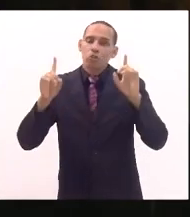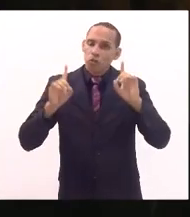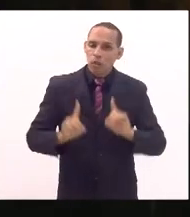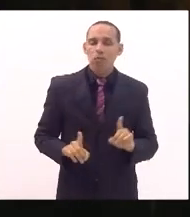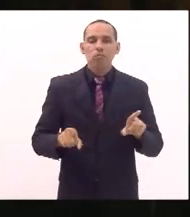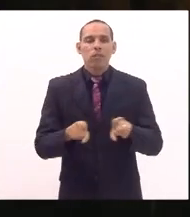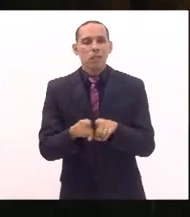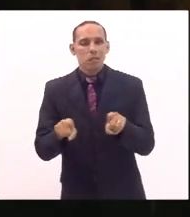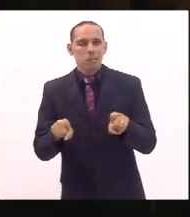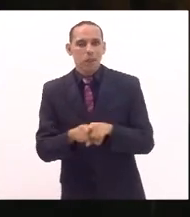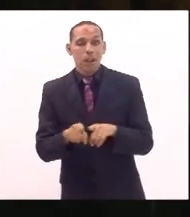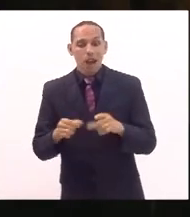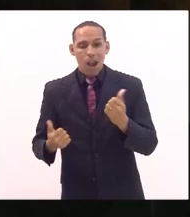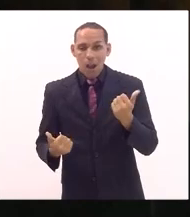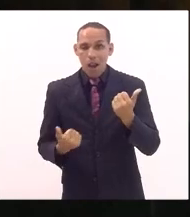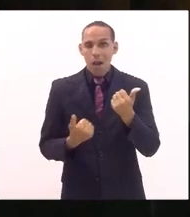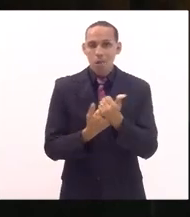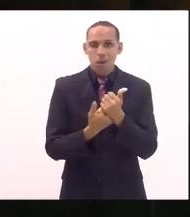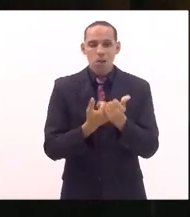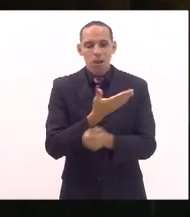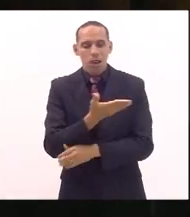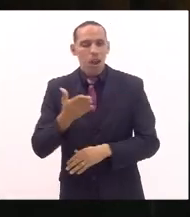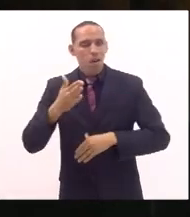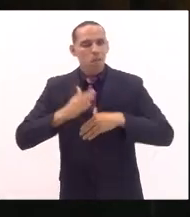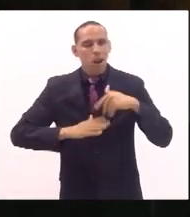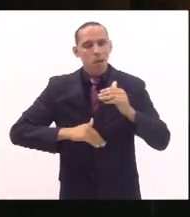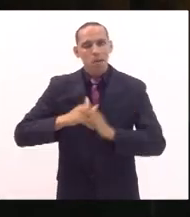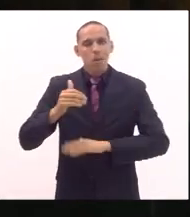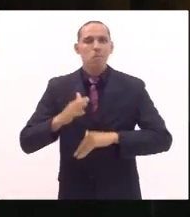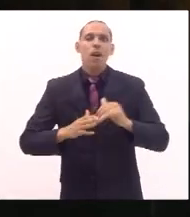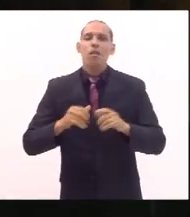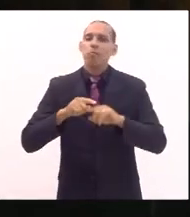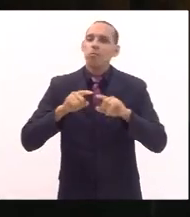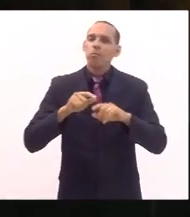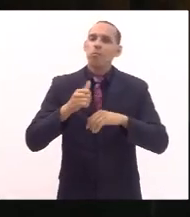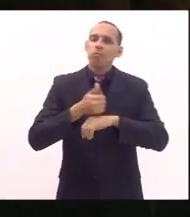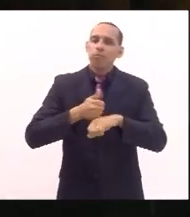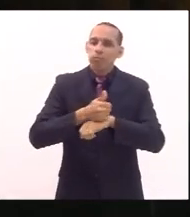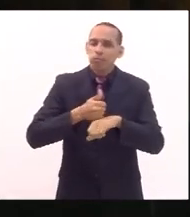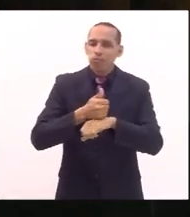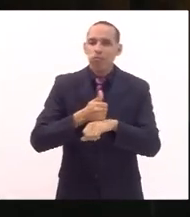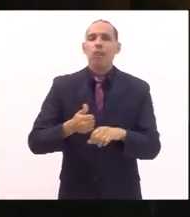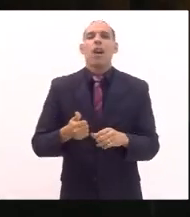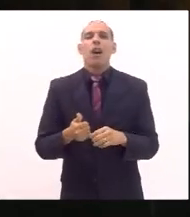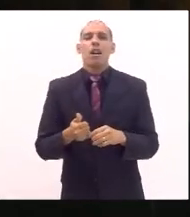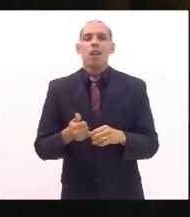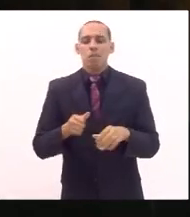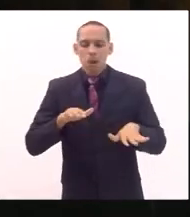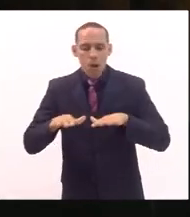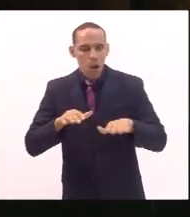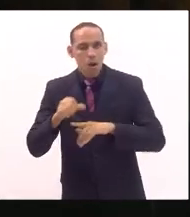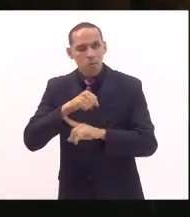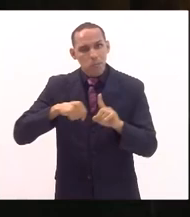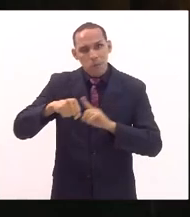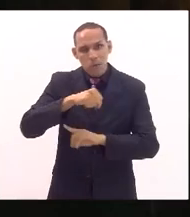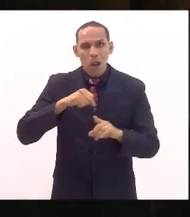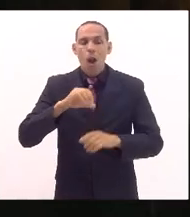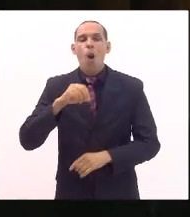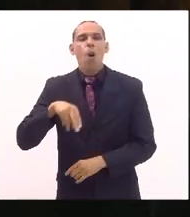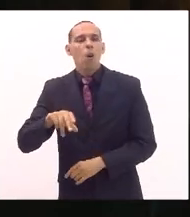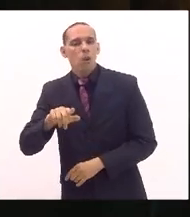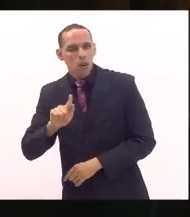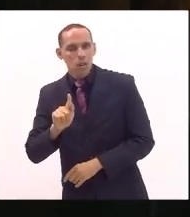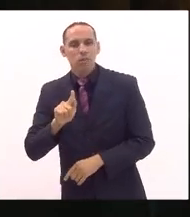direitos o apoio à qualificação de profissionais e representantes de movimentos sociais de organizações não-governamentais